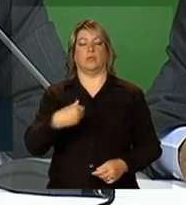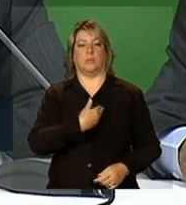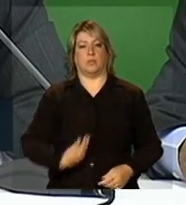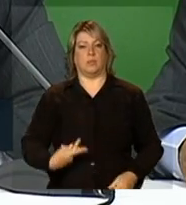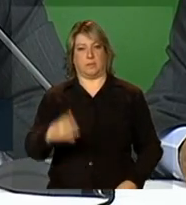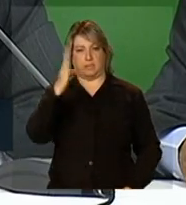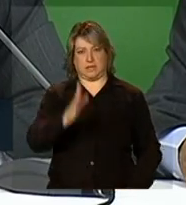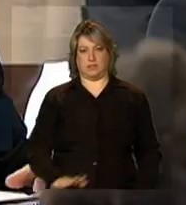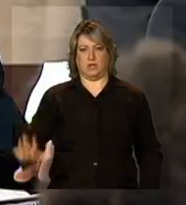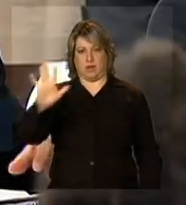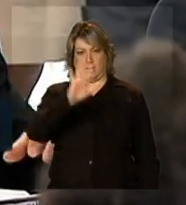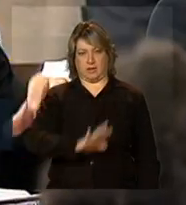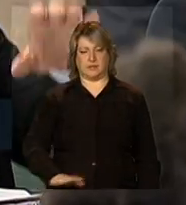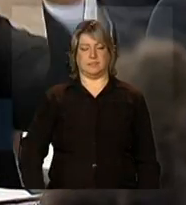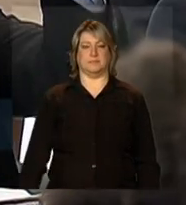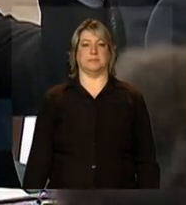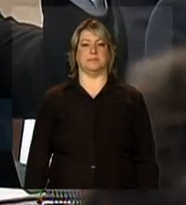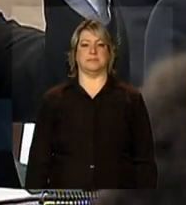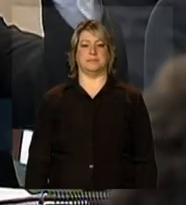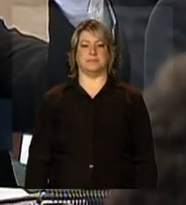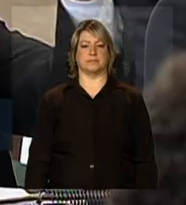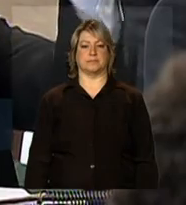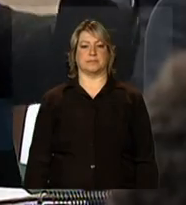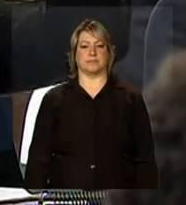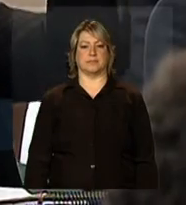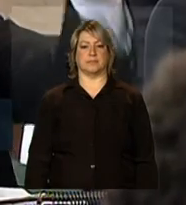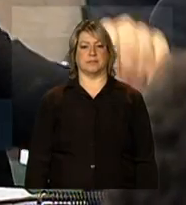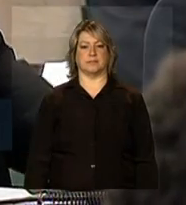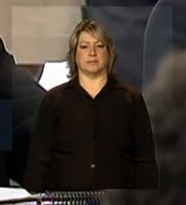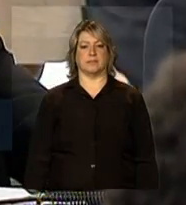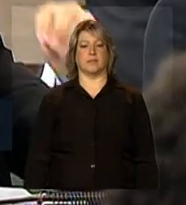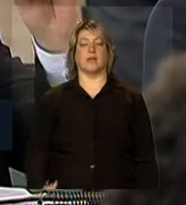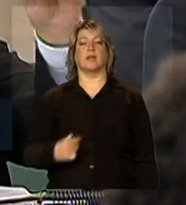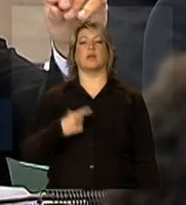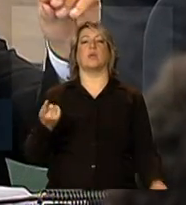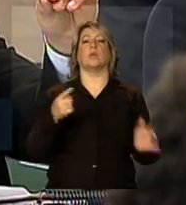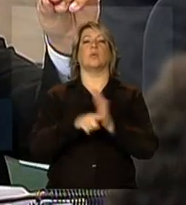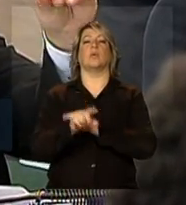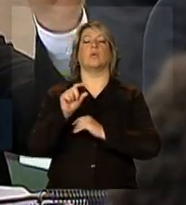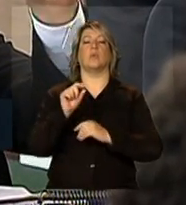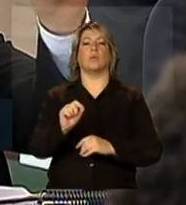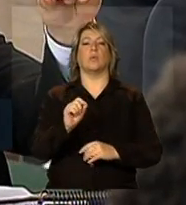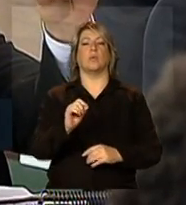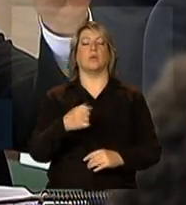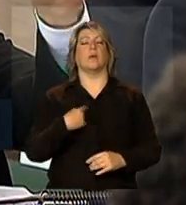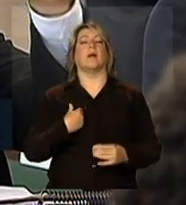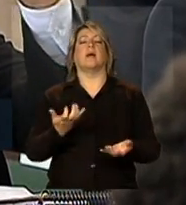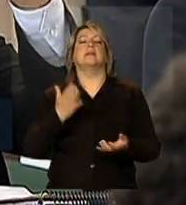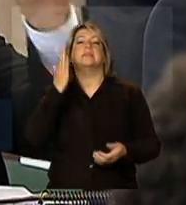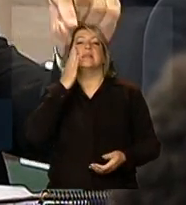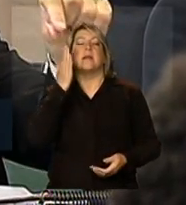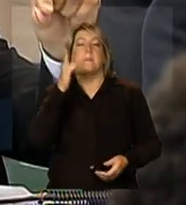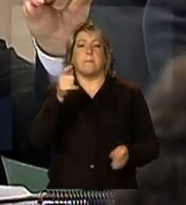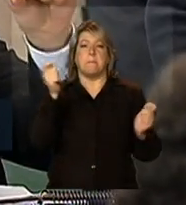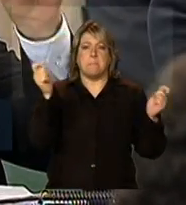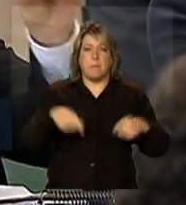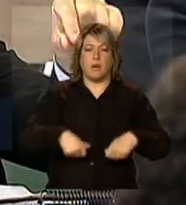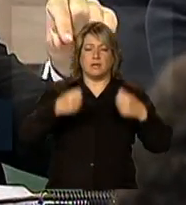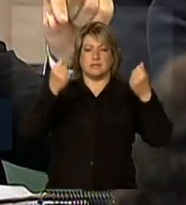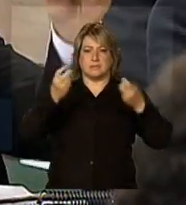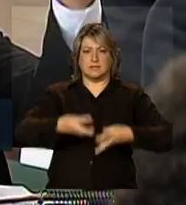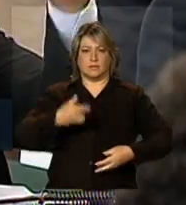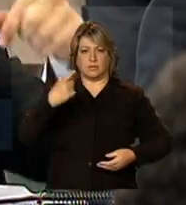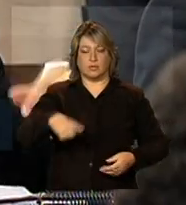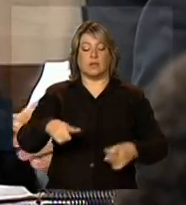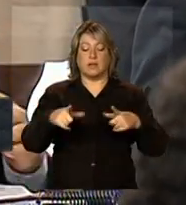nacionais. Ministro Rodrigo Saccone, Grupo RBS, aqui. Gostaria de saber se o senhor pode repetir novamente os investimentos para a região